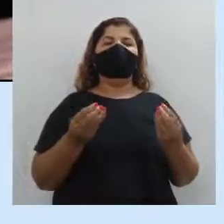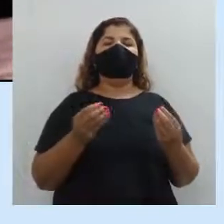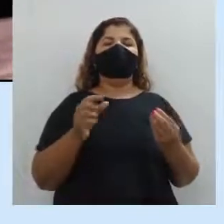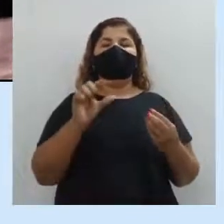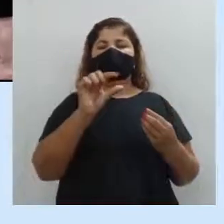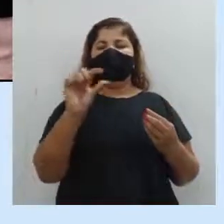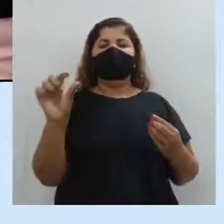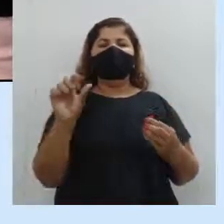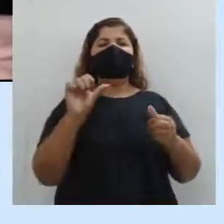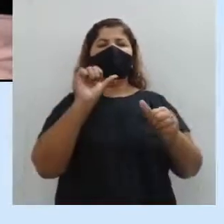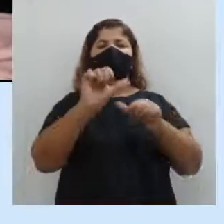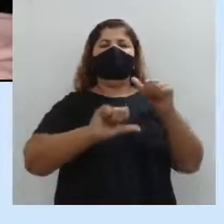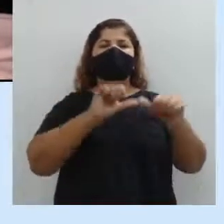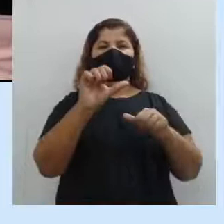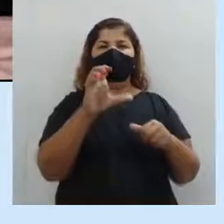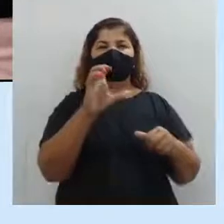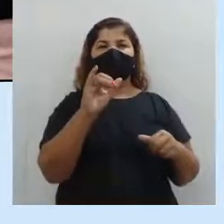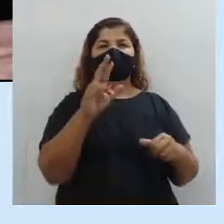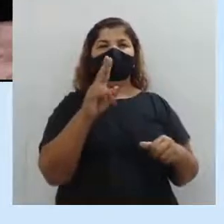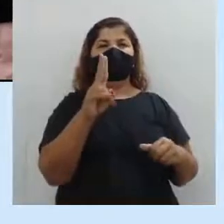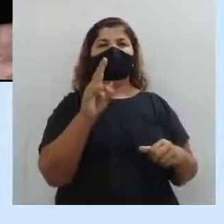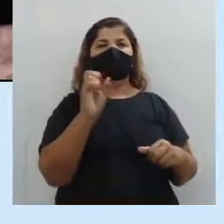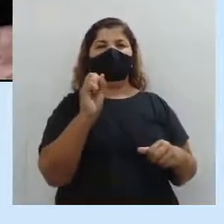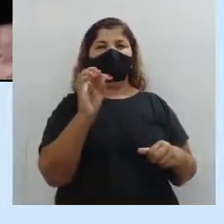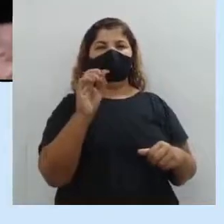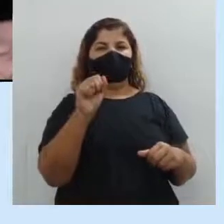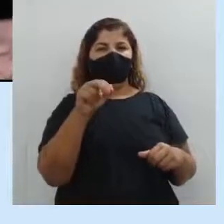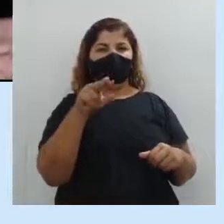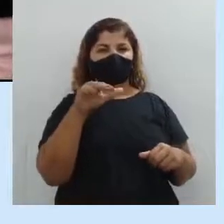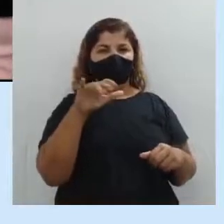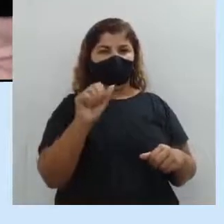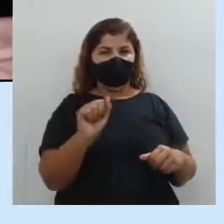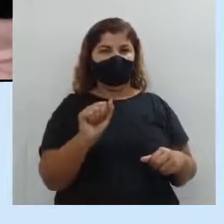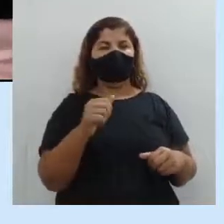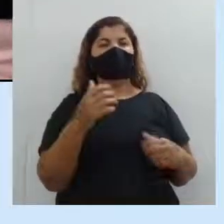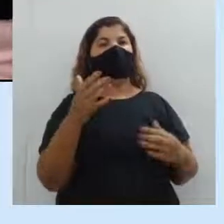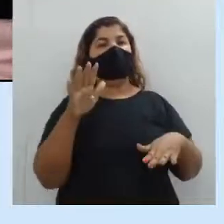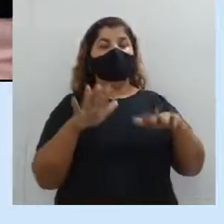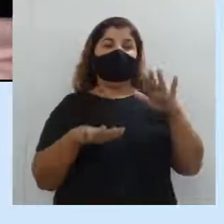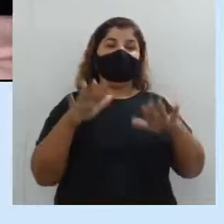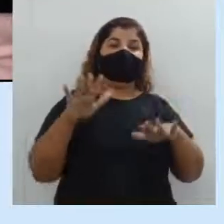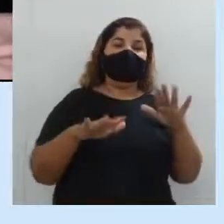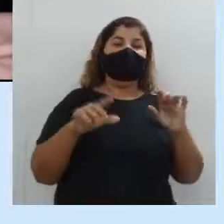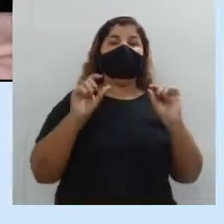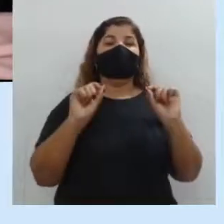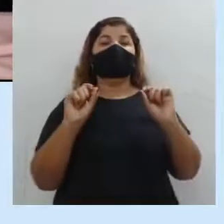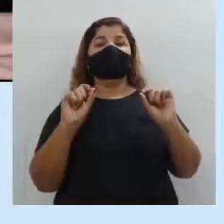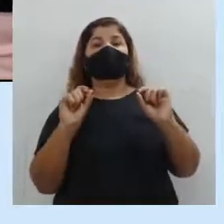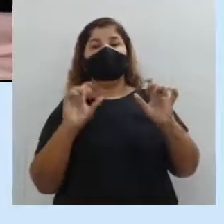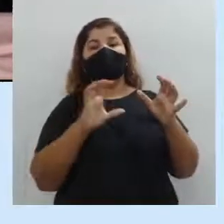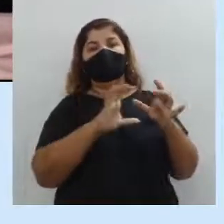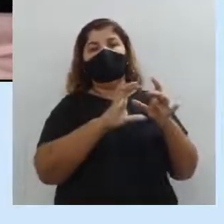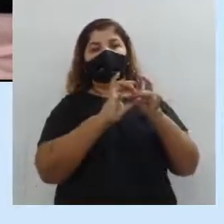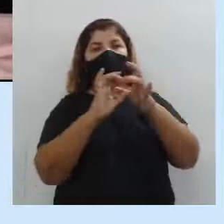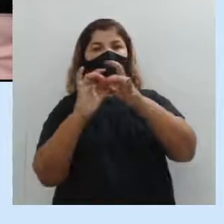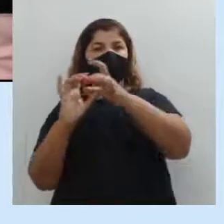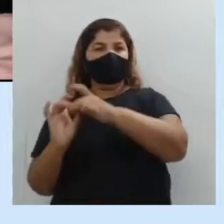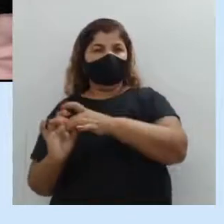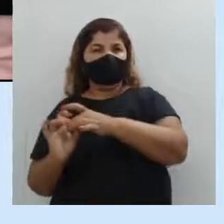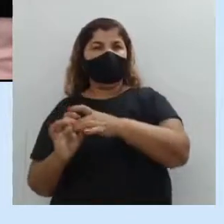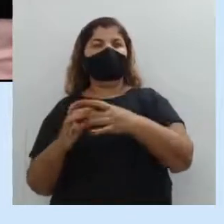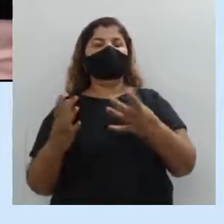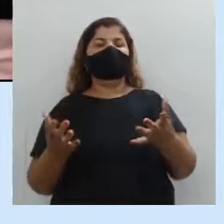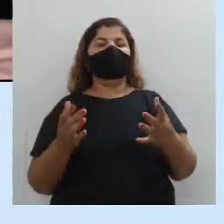circunstância, dependendo da situação, tá? Porque tudo é dependendo do contexto,